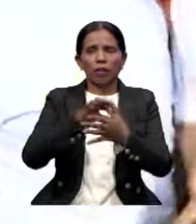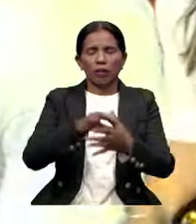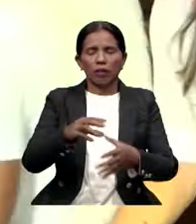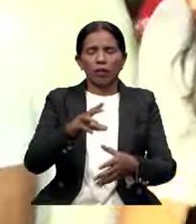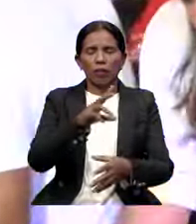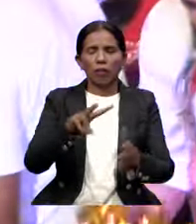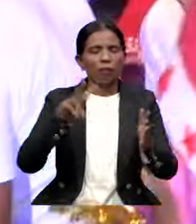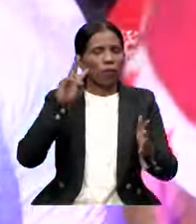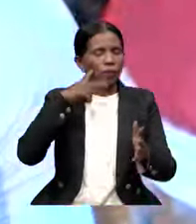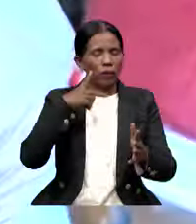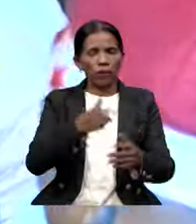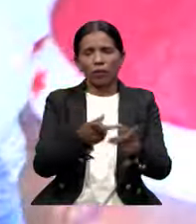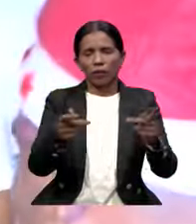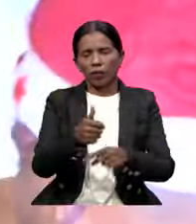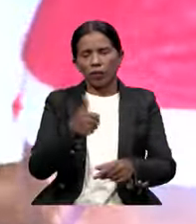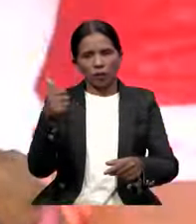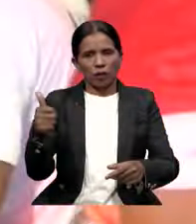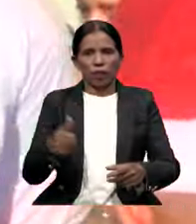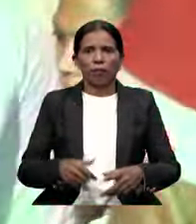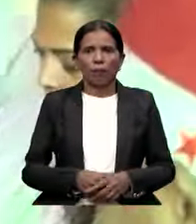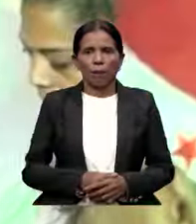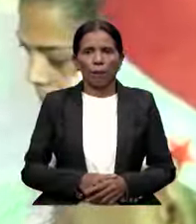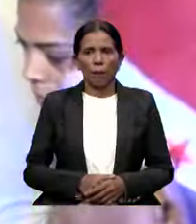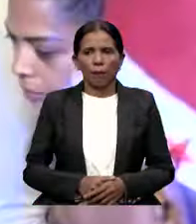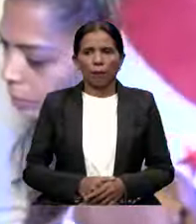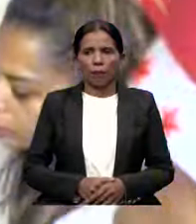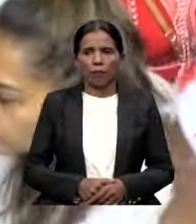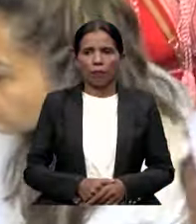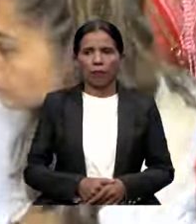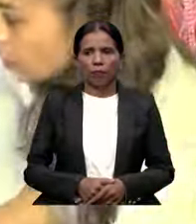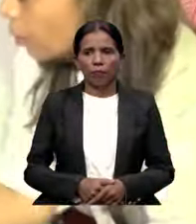comunidade iha area balung iha capital Dili. Rafael dos Reis, Romualdo Neves, GMN.